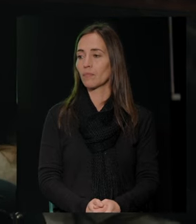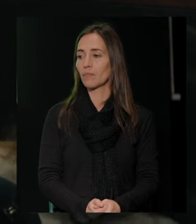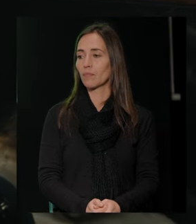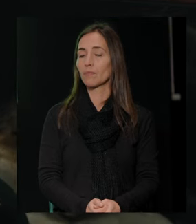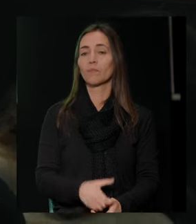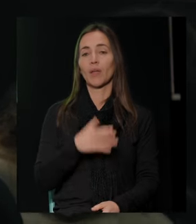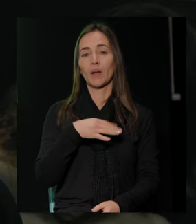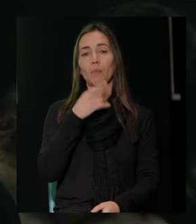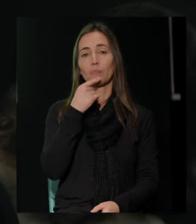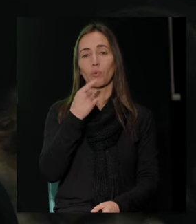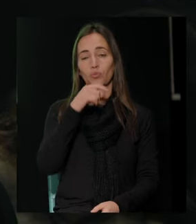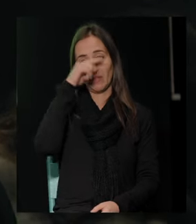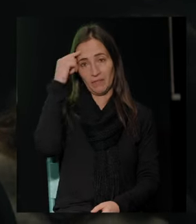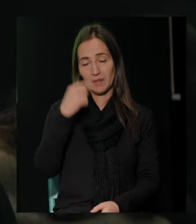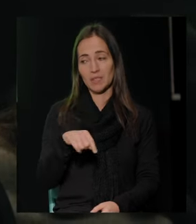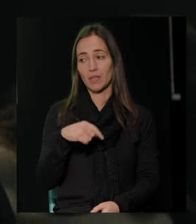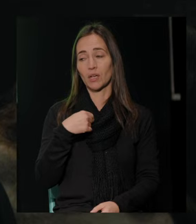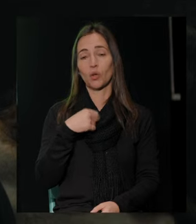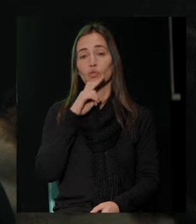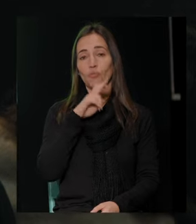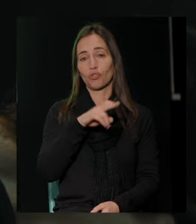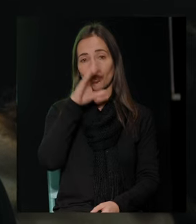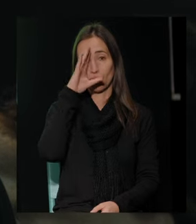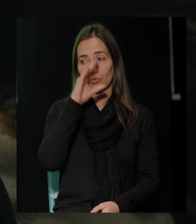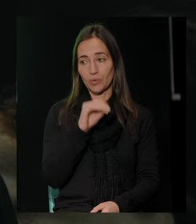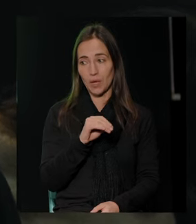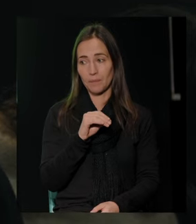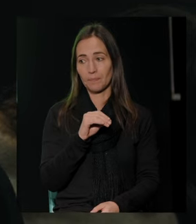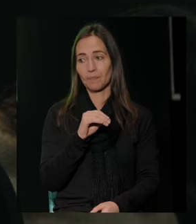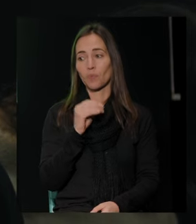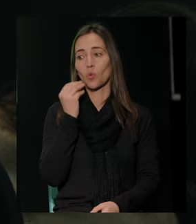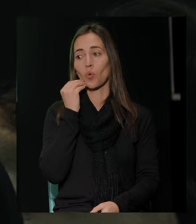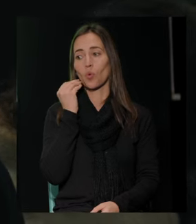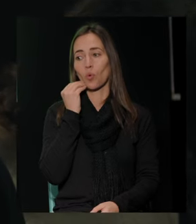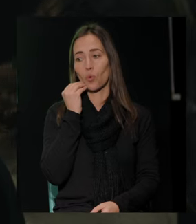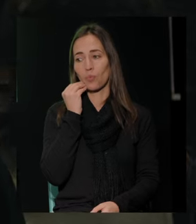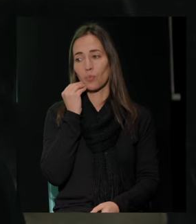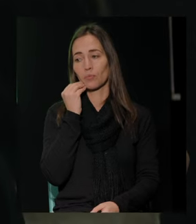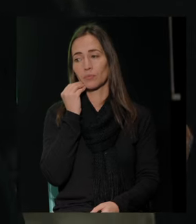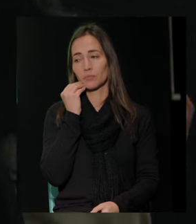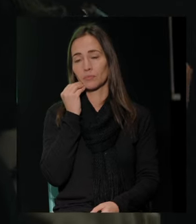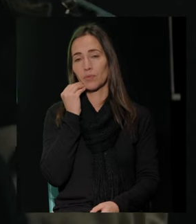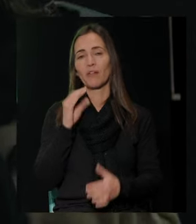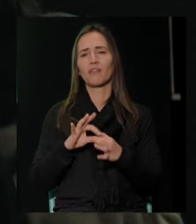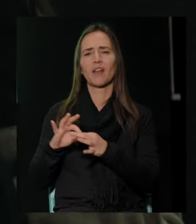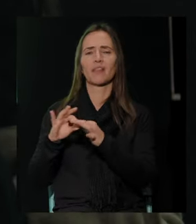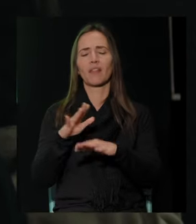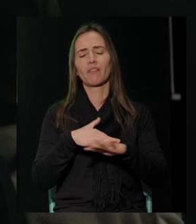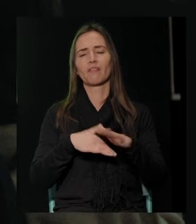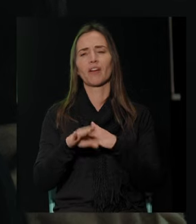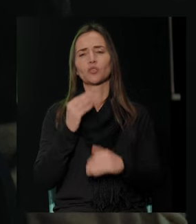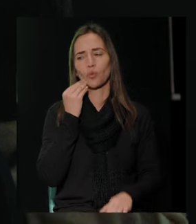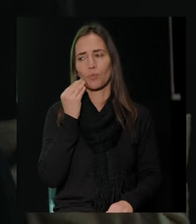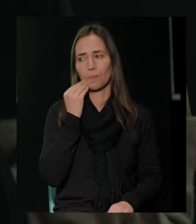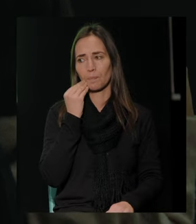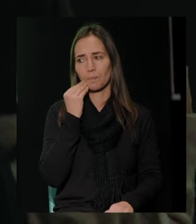Eu vou fazer uma pergunta difícil, que eu não sei a resposta, que é como é que se faz a fraternidade. A fraternidade é algo